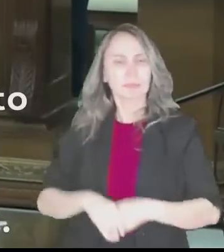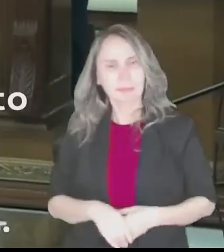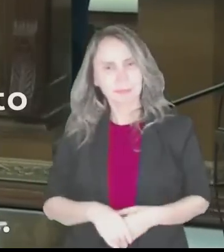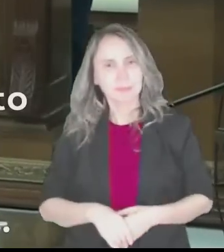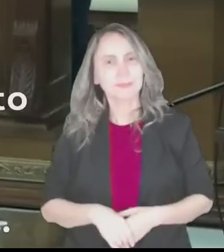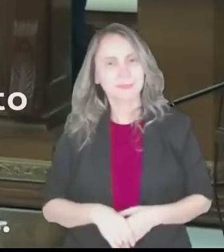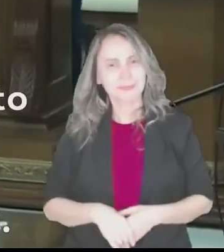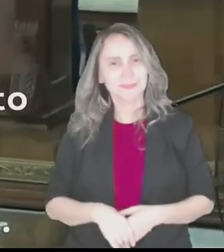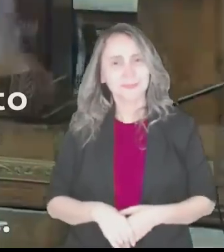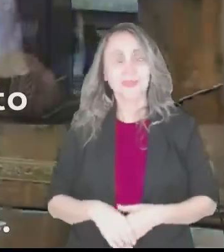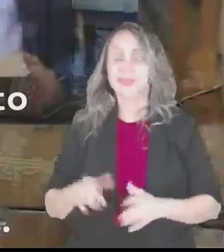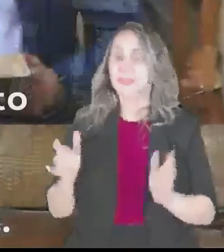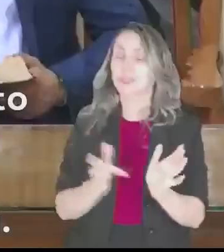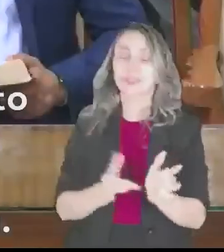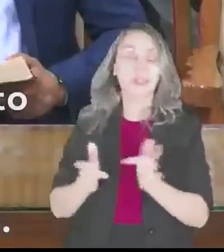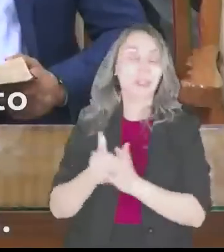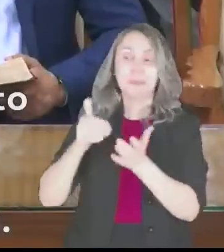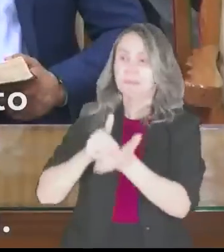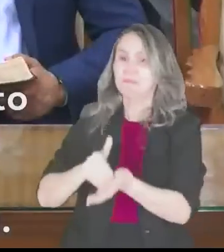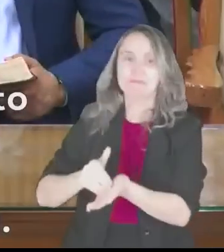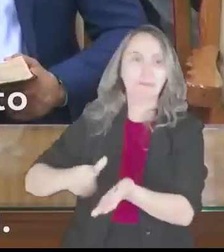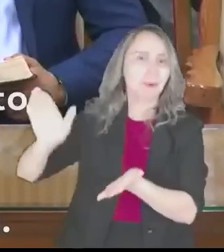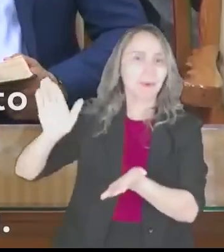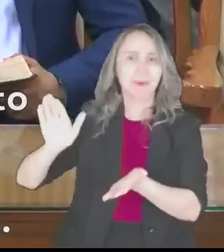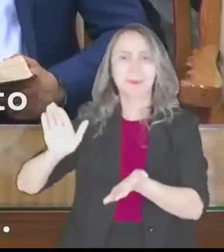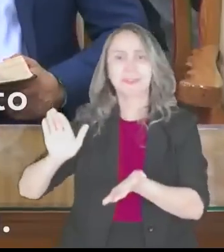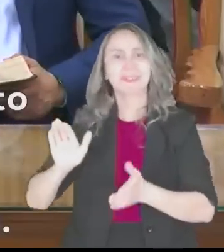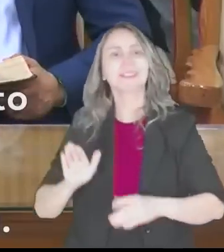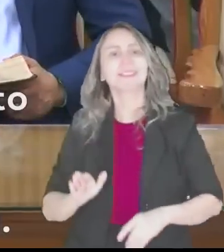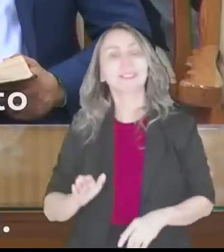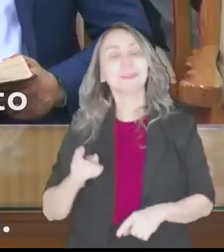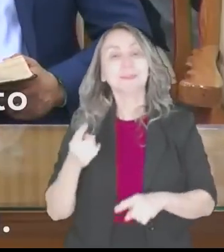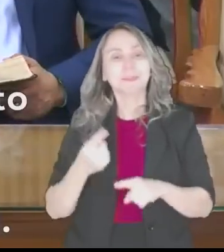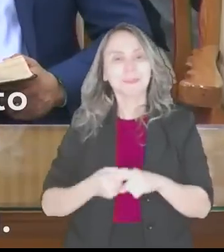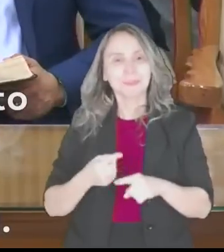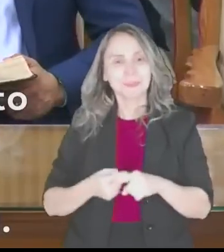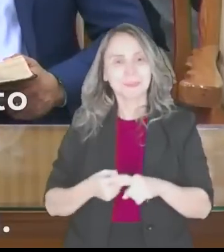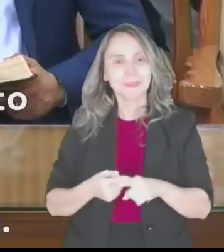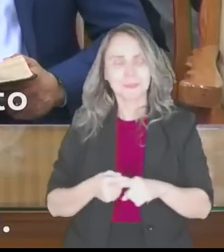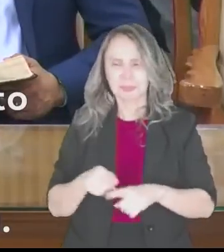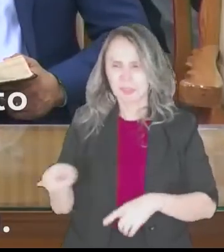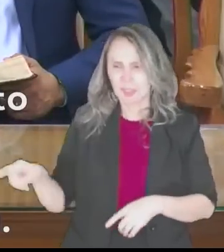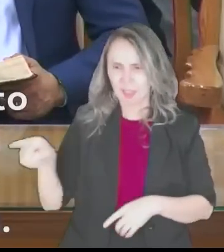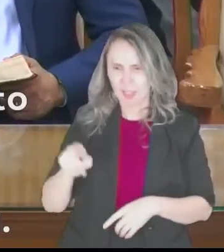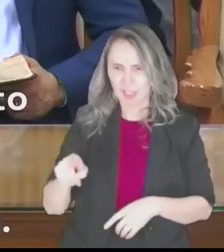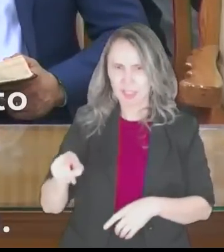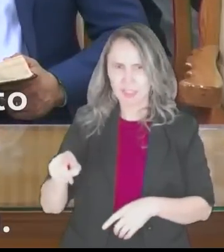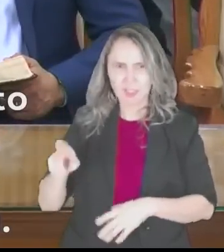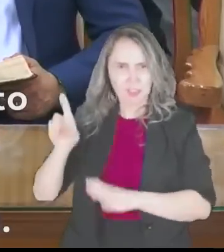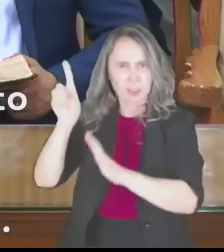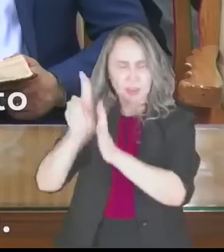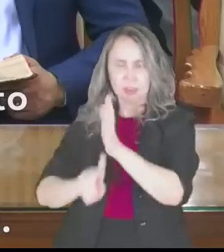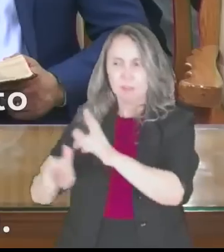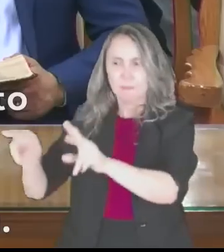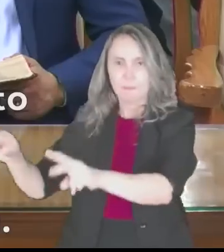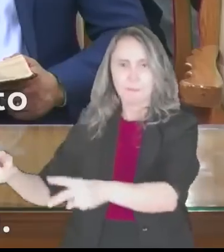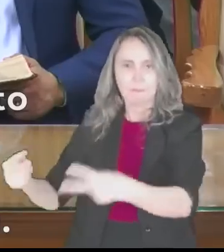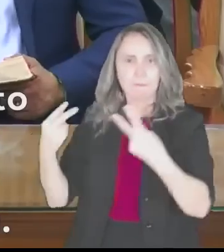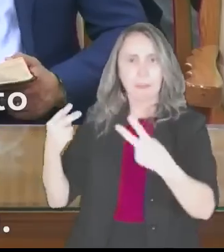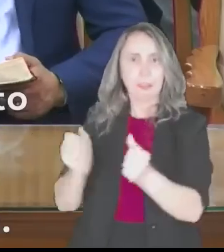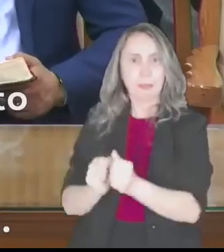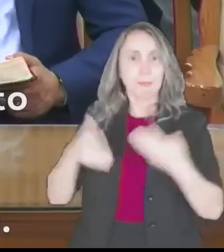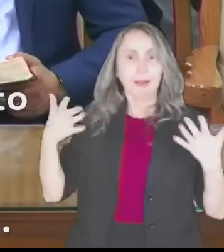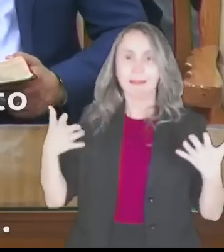Aleluia, Jesus botou eles para fora, irmão. Porque eles não tinham direito de ver o mistério. Eles não tinham direito de ver o